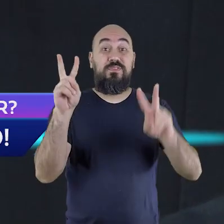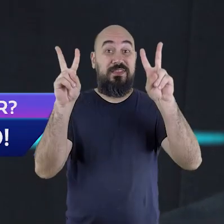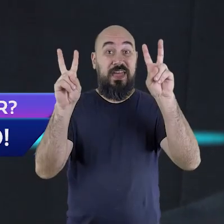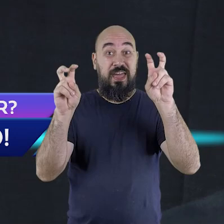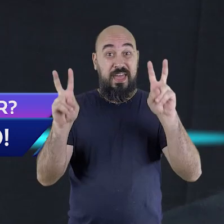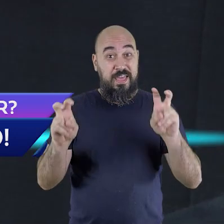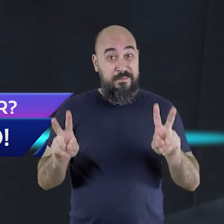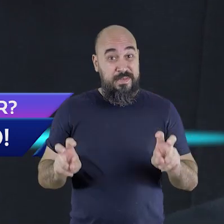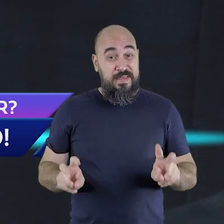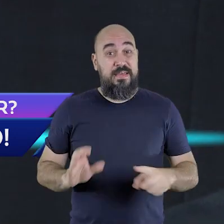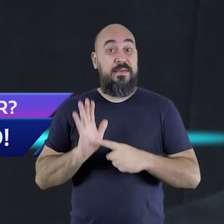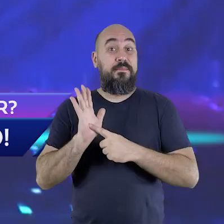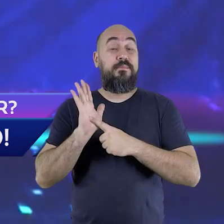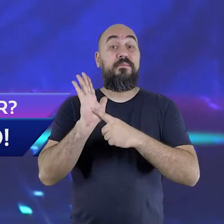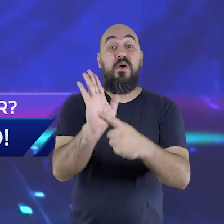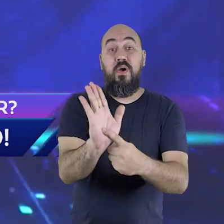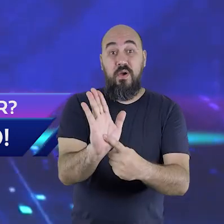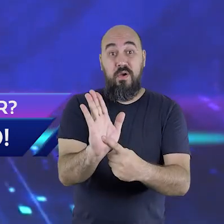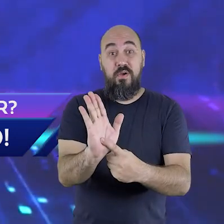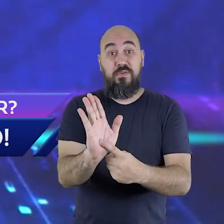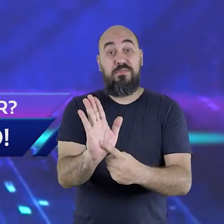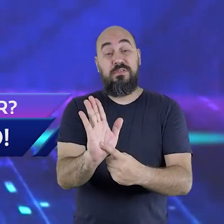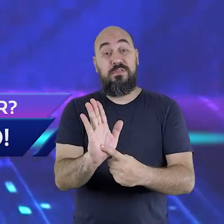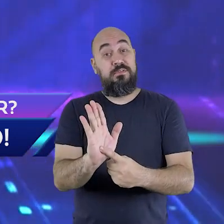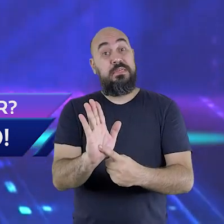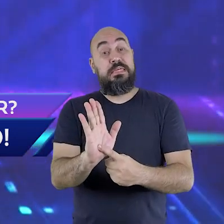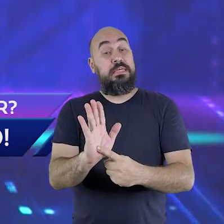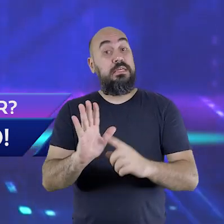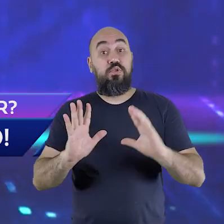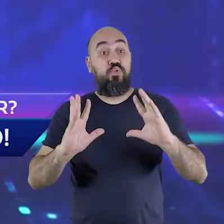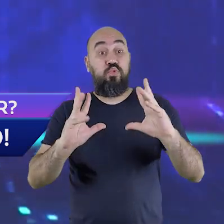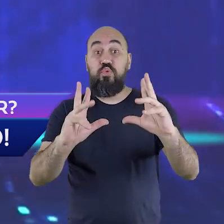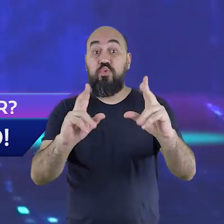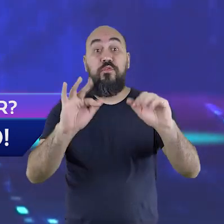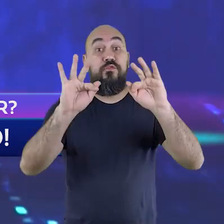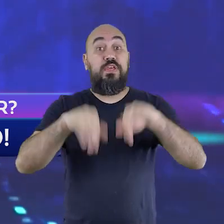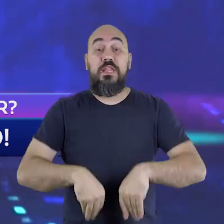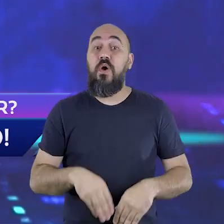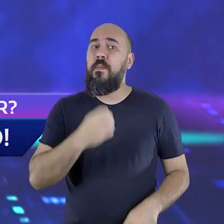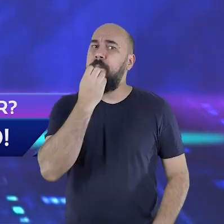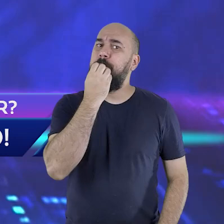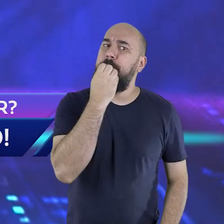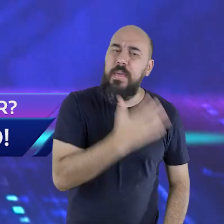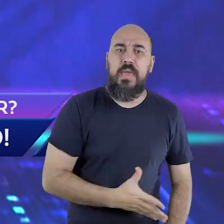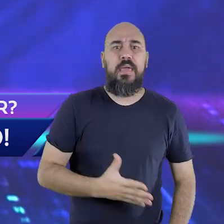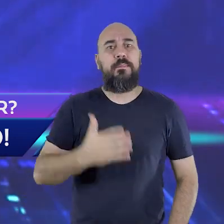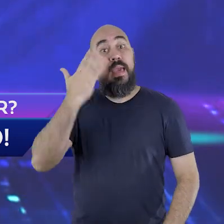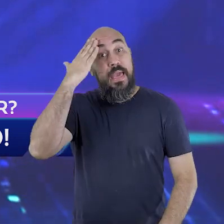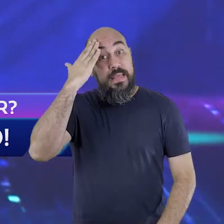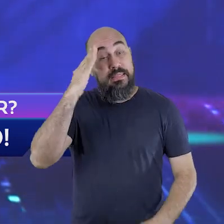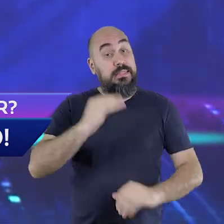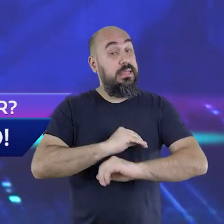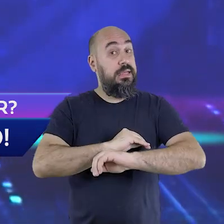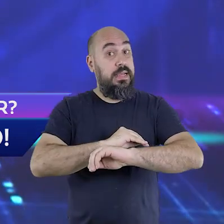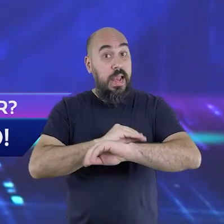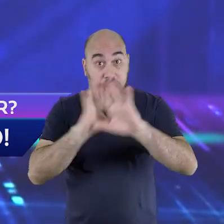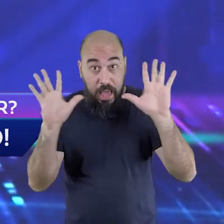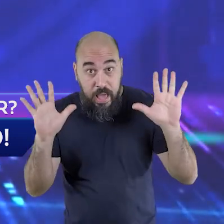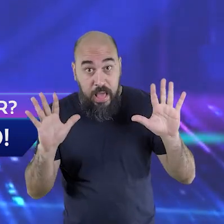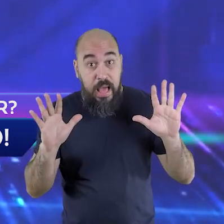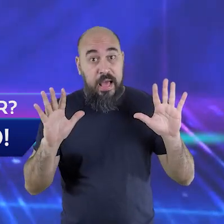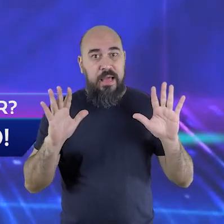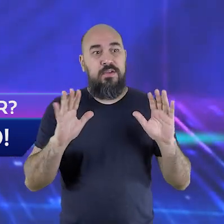Bíblia, o livro que fala que tudo terminará bem, para você entender e compreender mais os mistérios, na